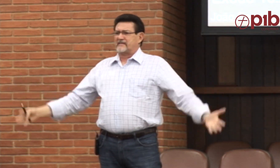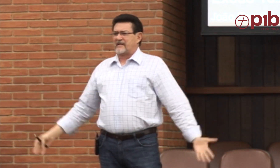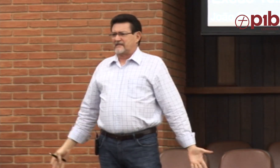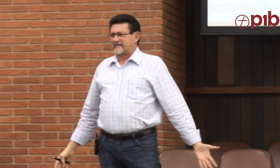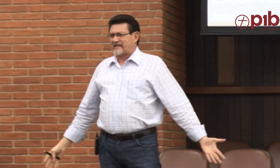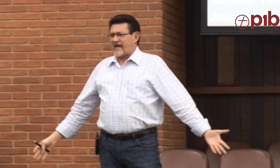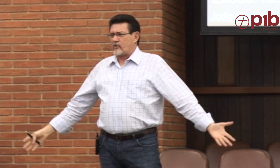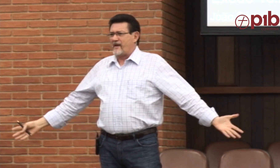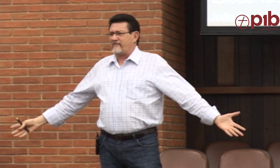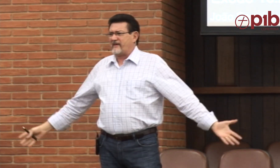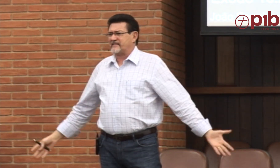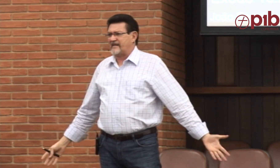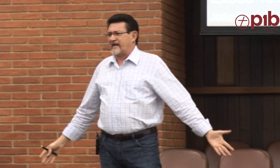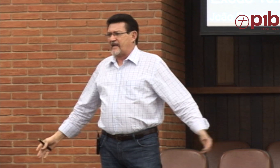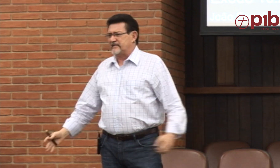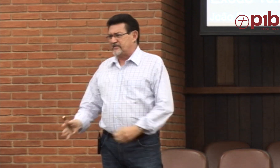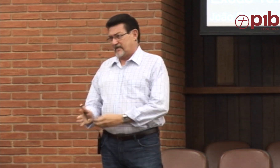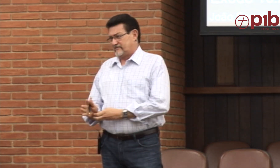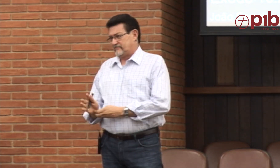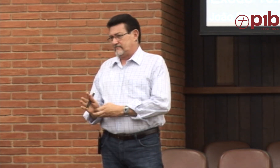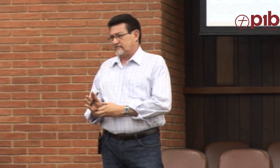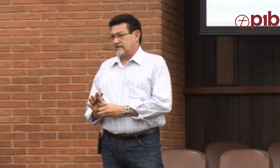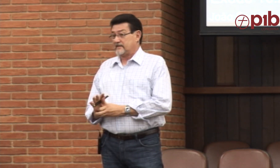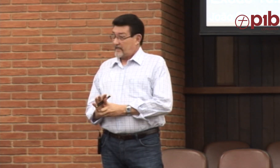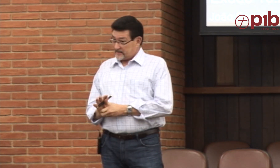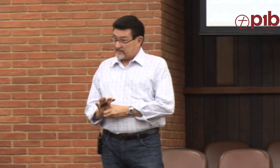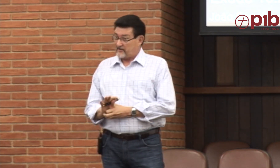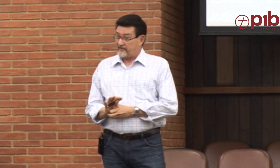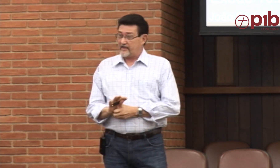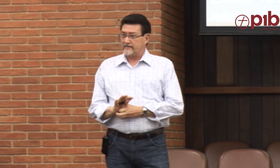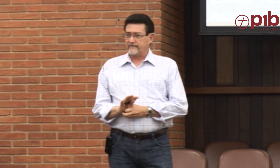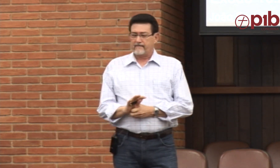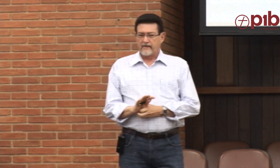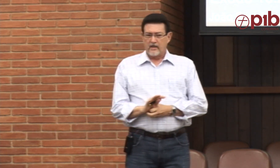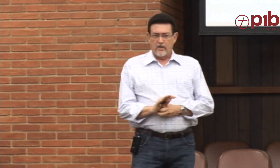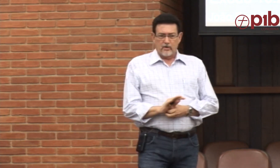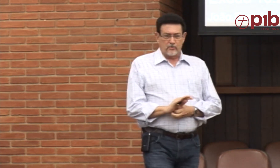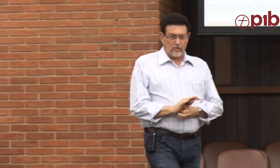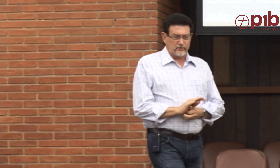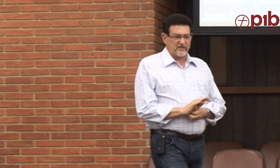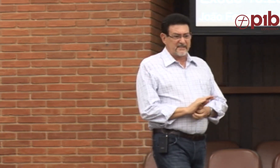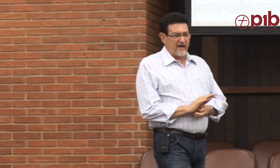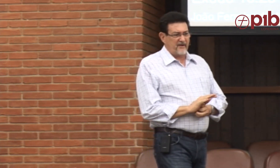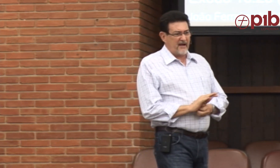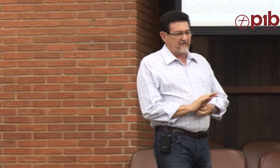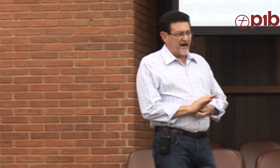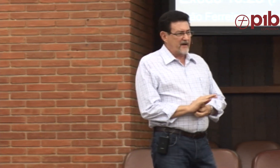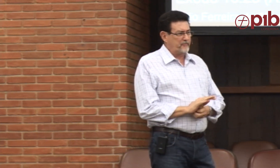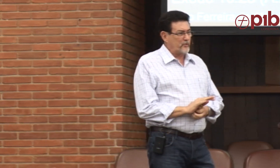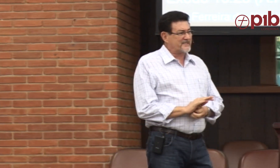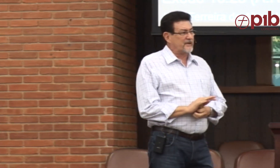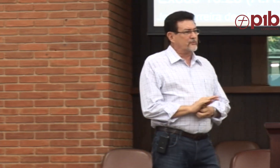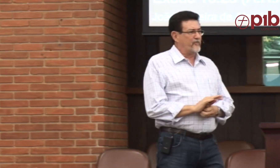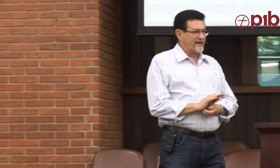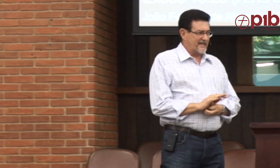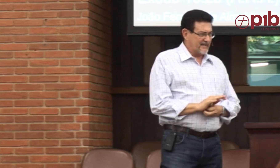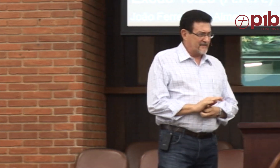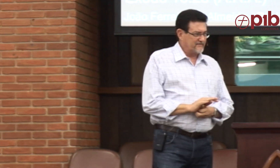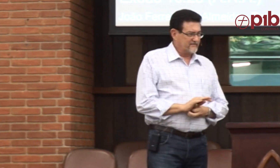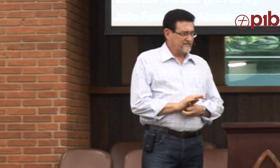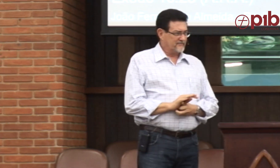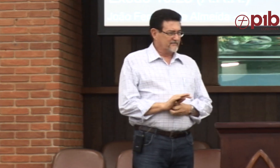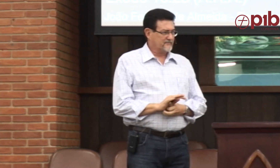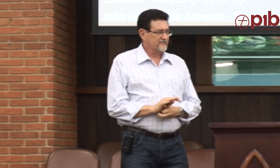um dia para descansar e como é que vai ser naquele dia na sexta-feira Todos devem levar porção